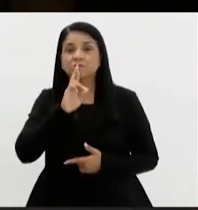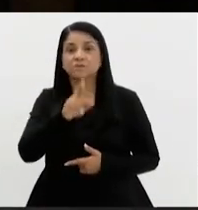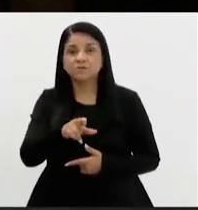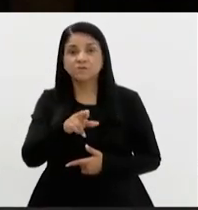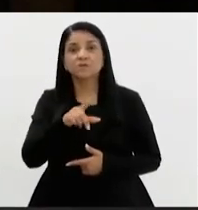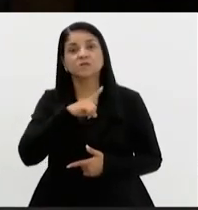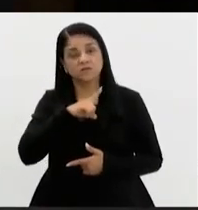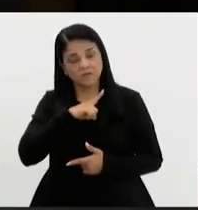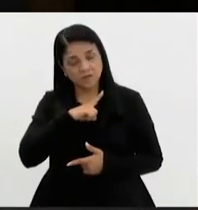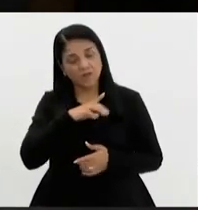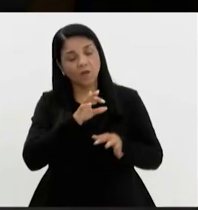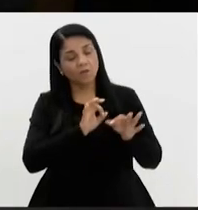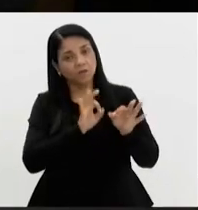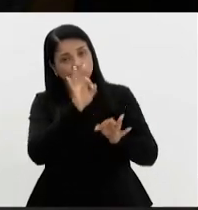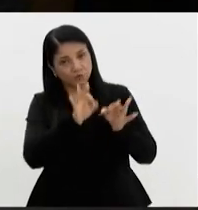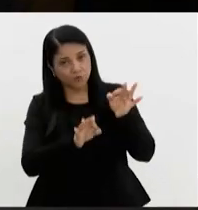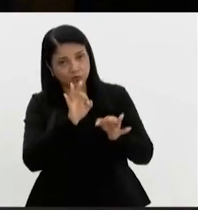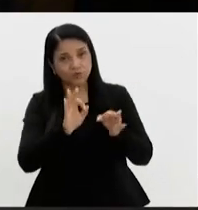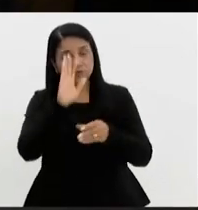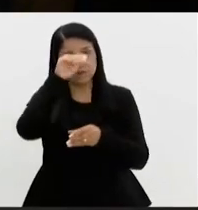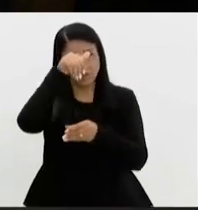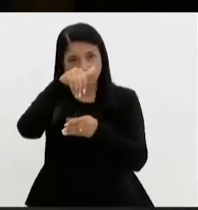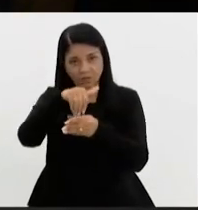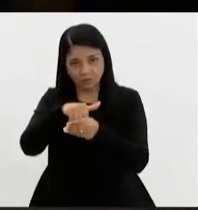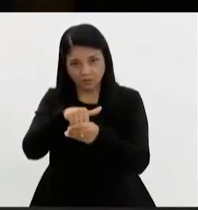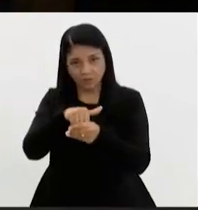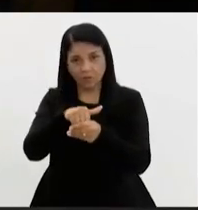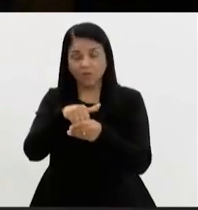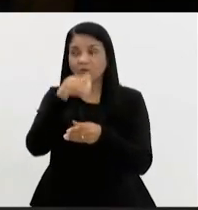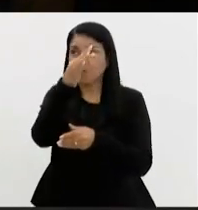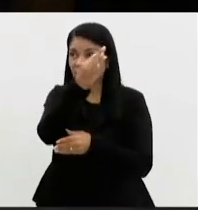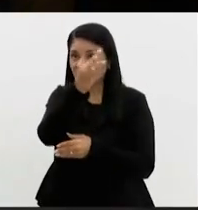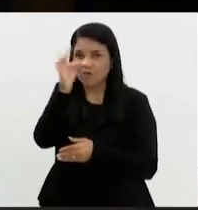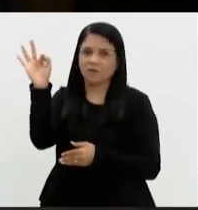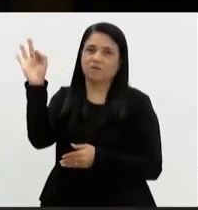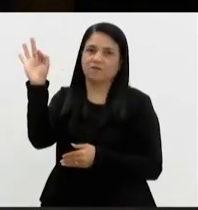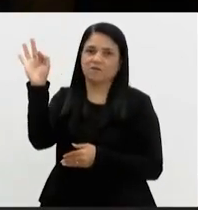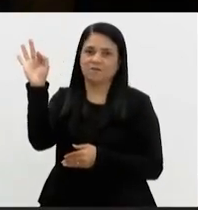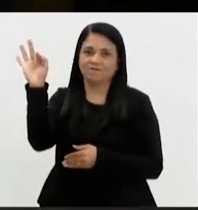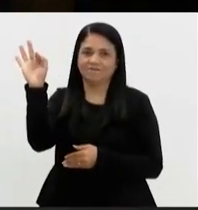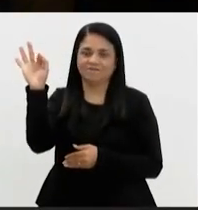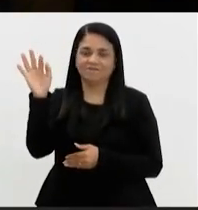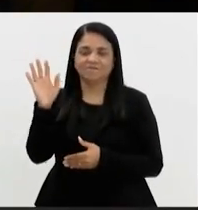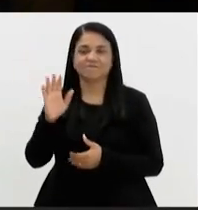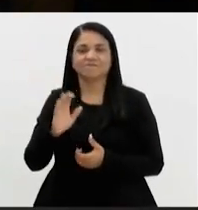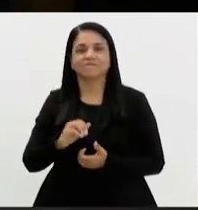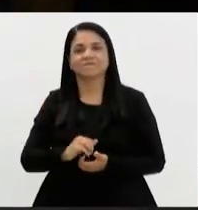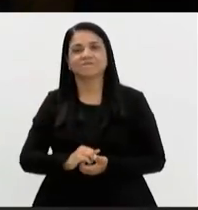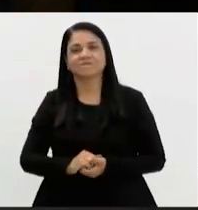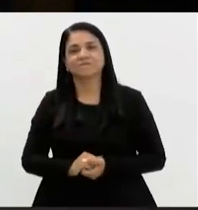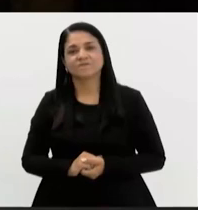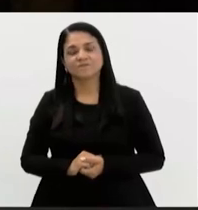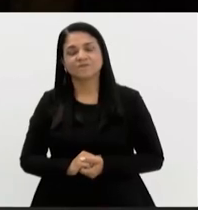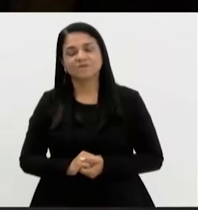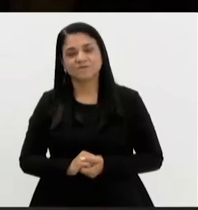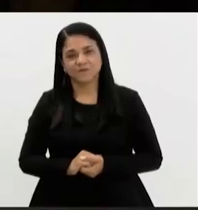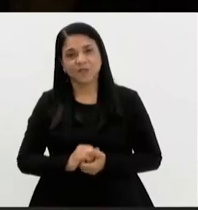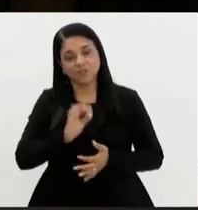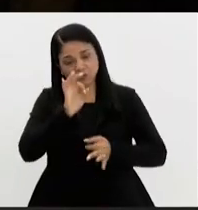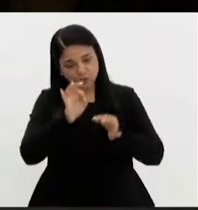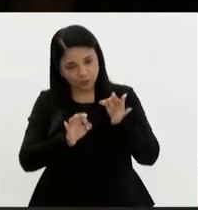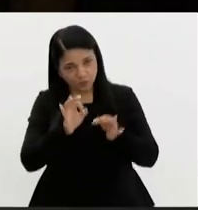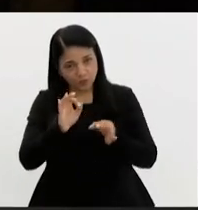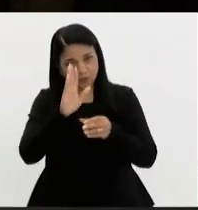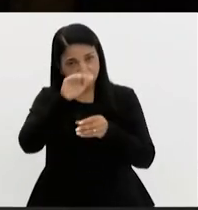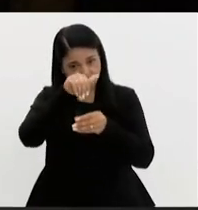temos uma uma justiça eleitoral federalizada ou federal federalizada não nós temos a justiça eleitoral